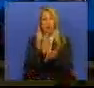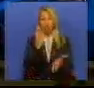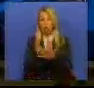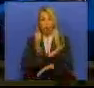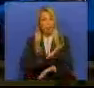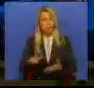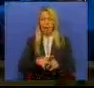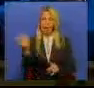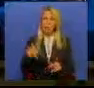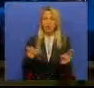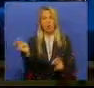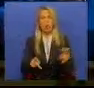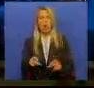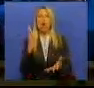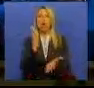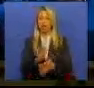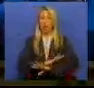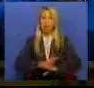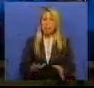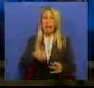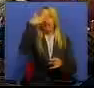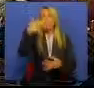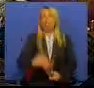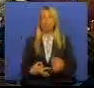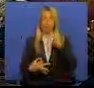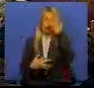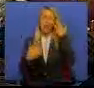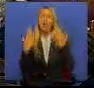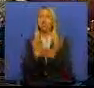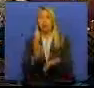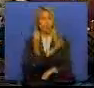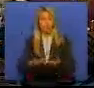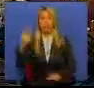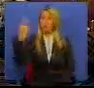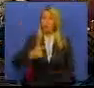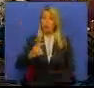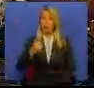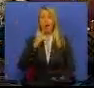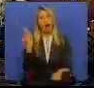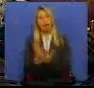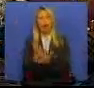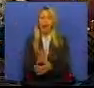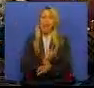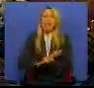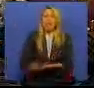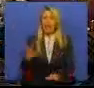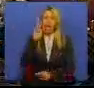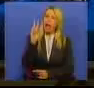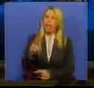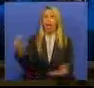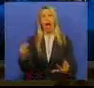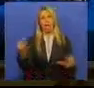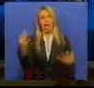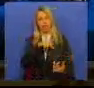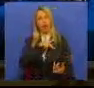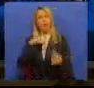escola sem disciplina, escola sem exigência e escola sem distinção de mérito pode